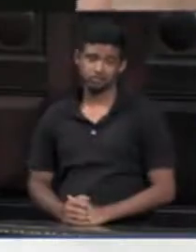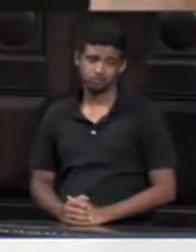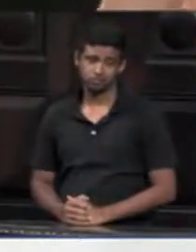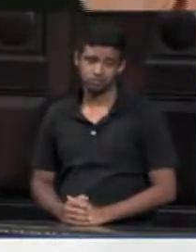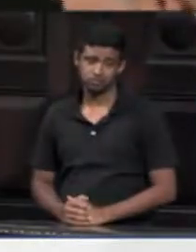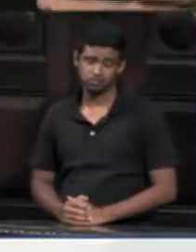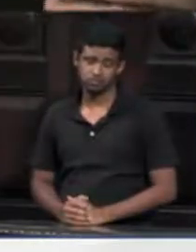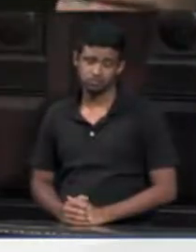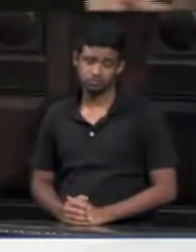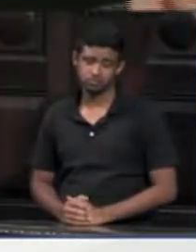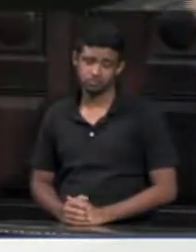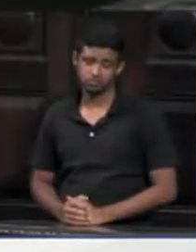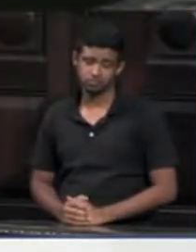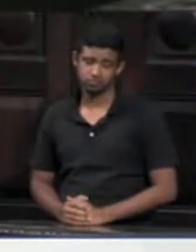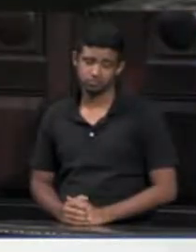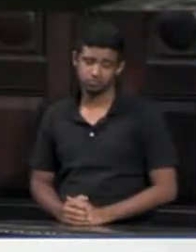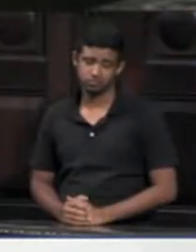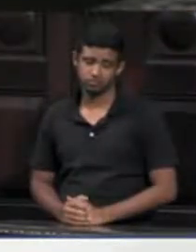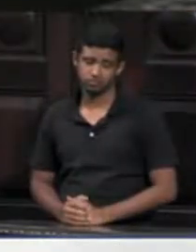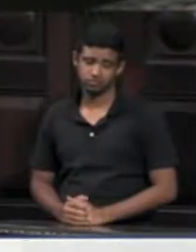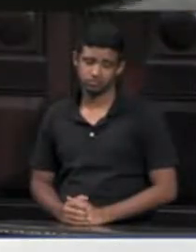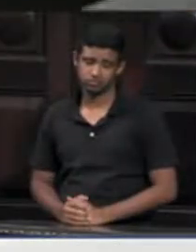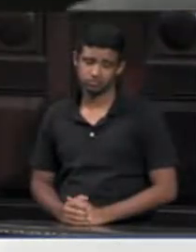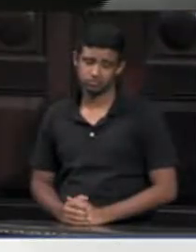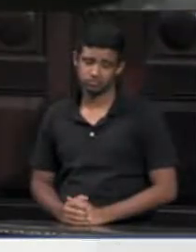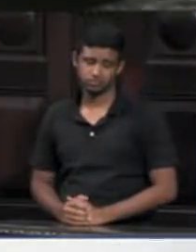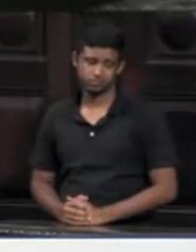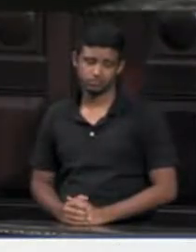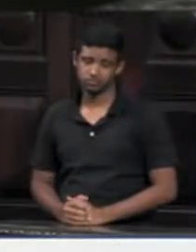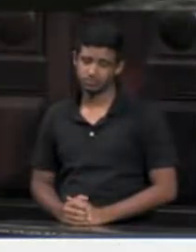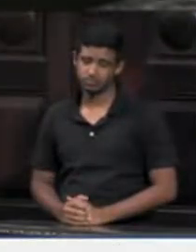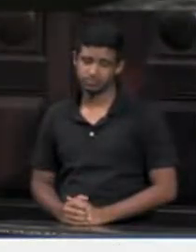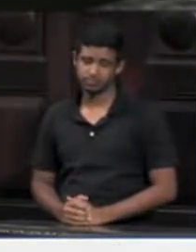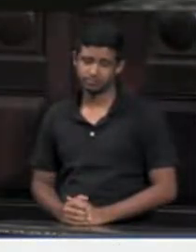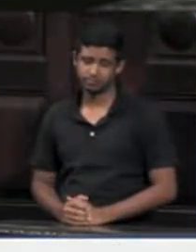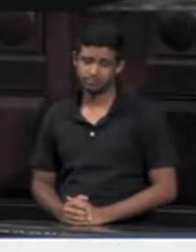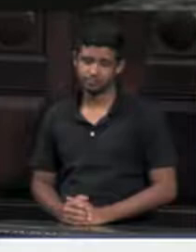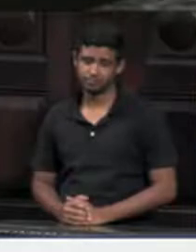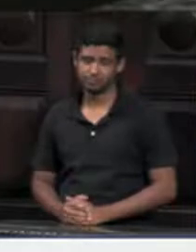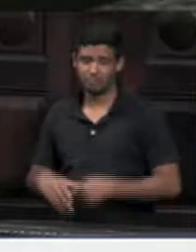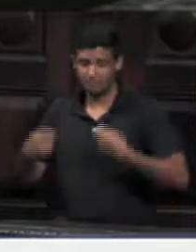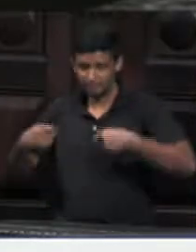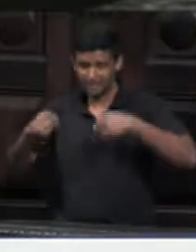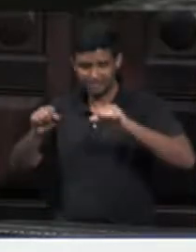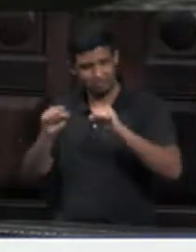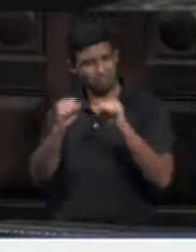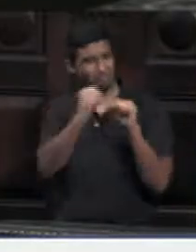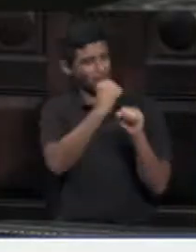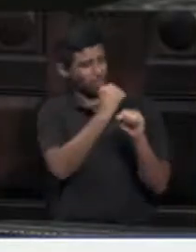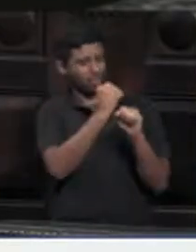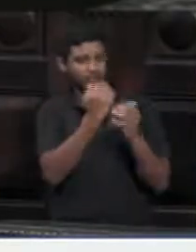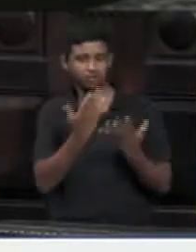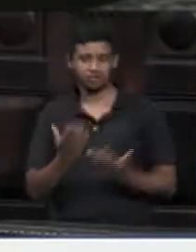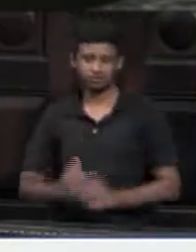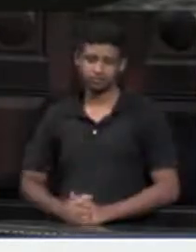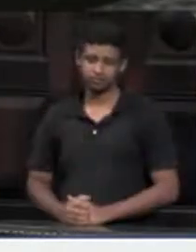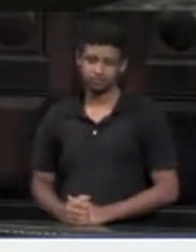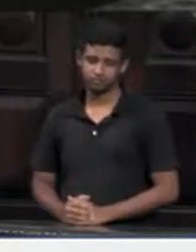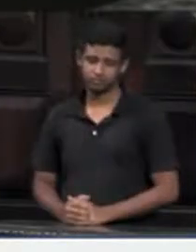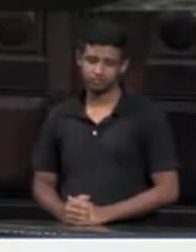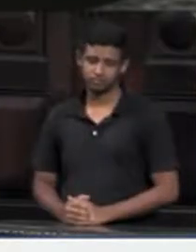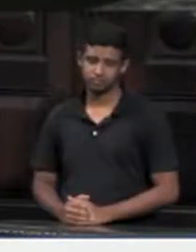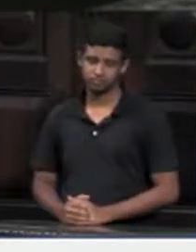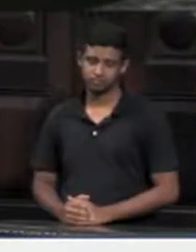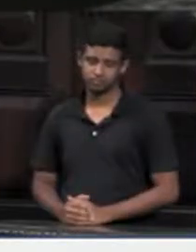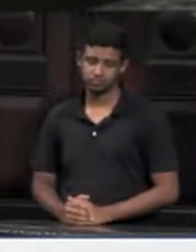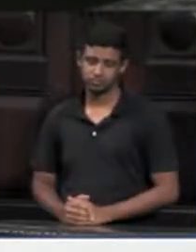1975, quando foi criada, as atribuições eram atribuições que diziam que tinham uma abrangência muito maior